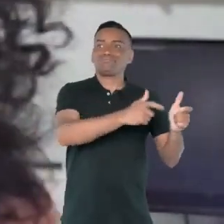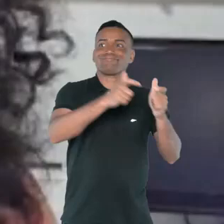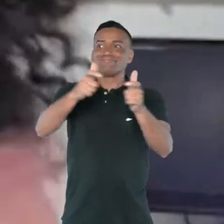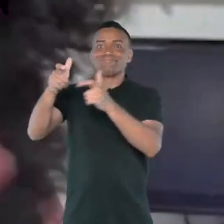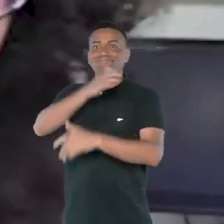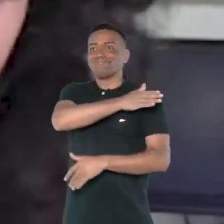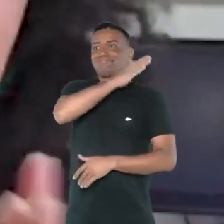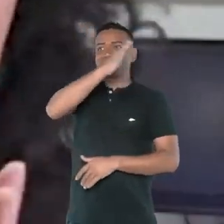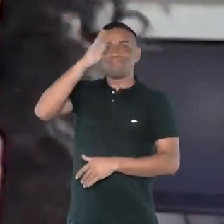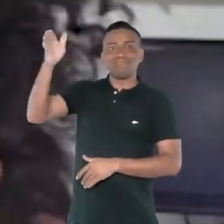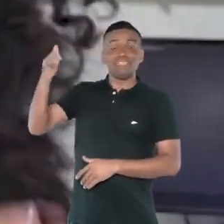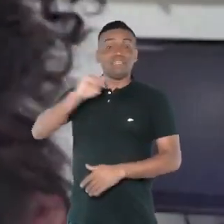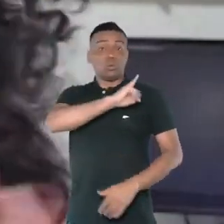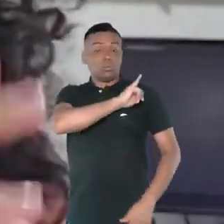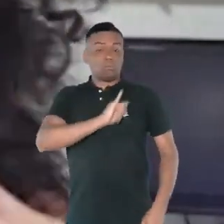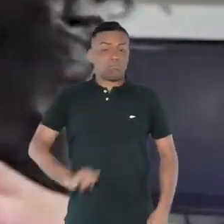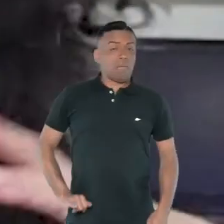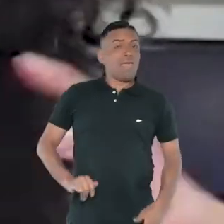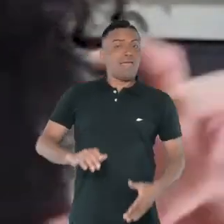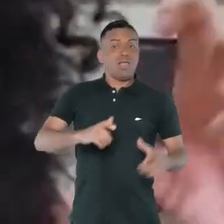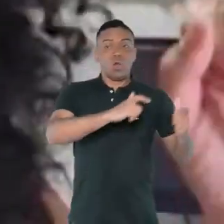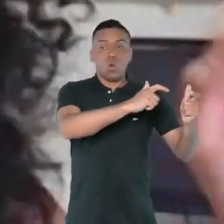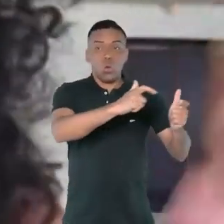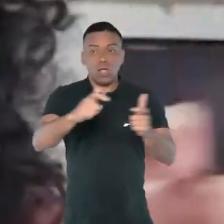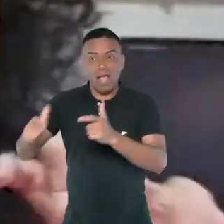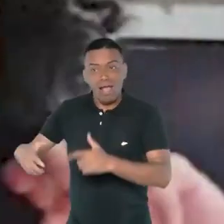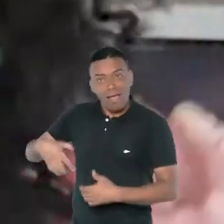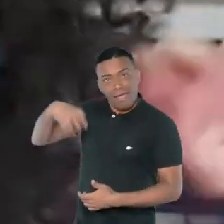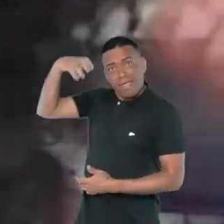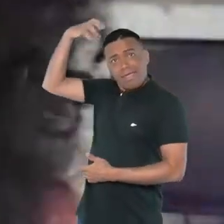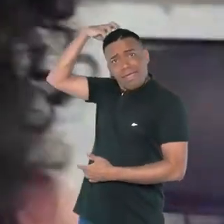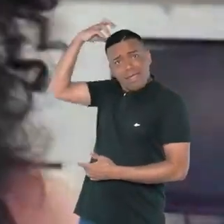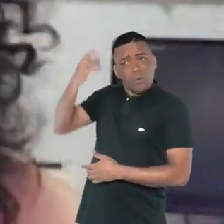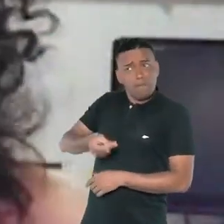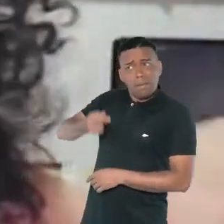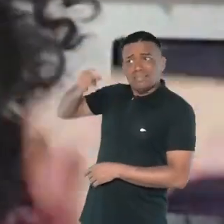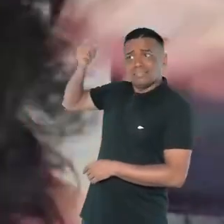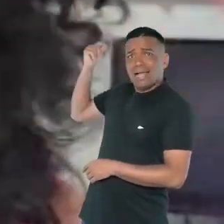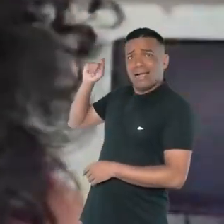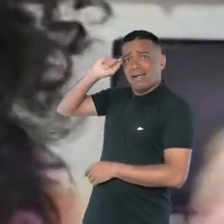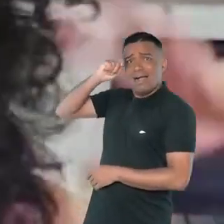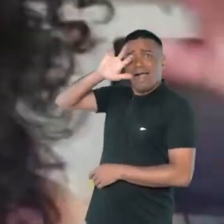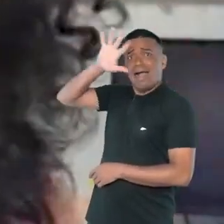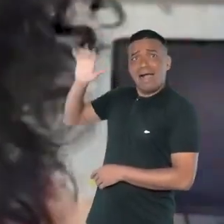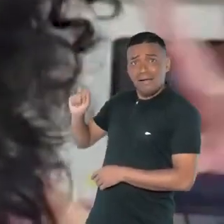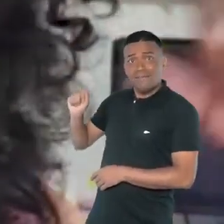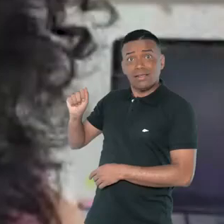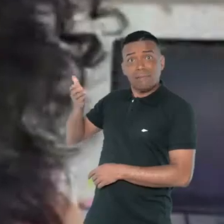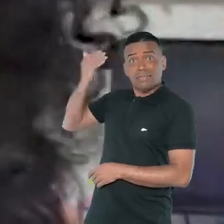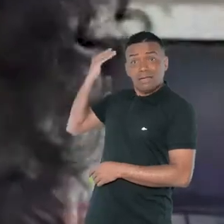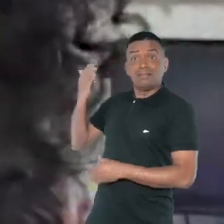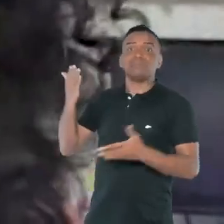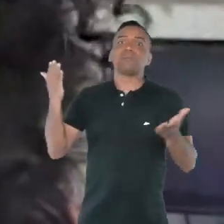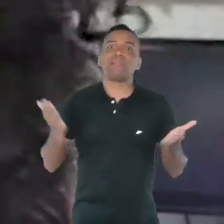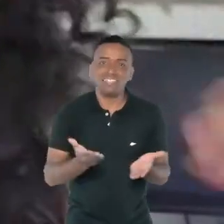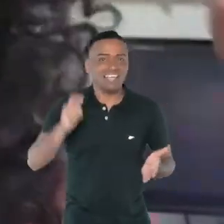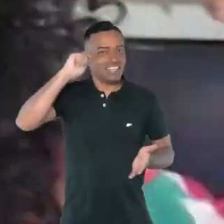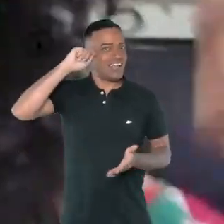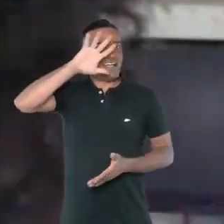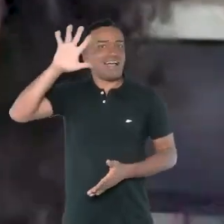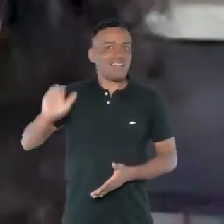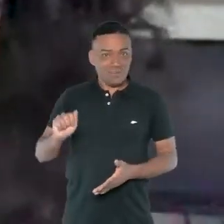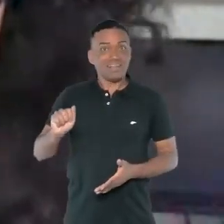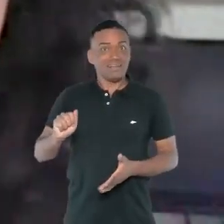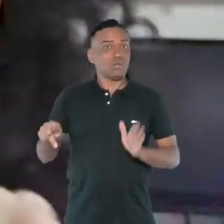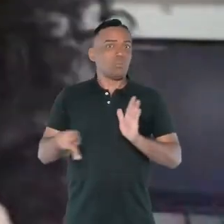gente viaja no espaço, no tempo, a gente vai conhecendo ali os impérios, os reinos, tudo do passado africano